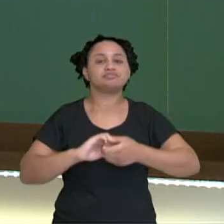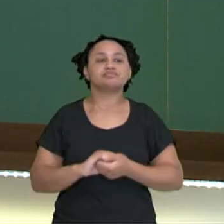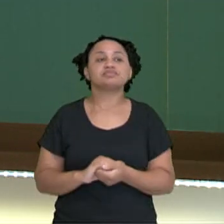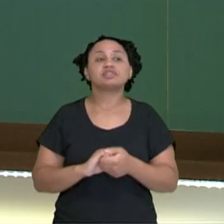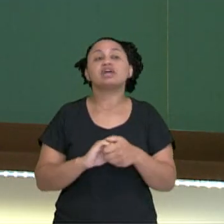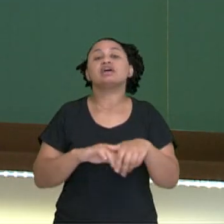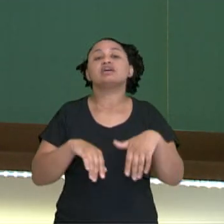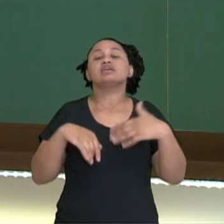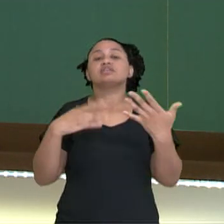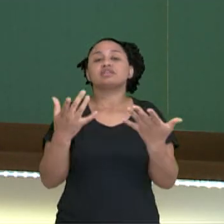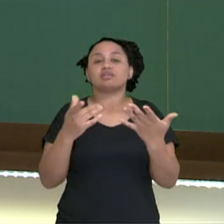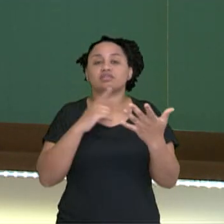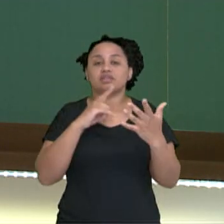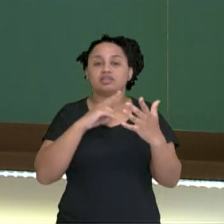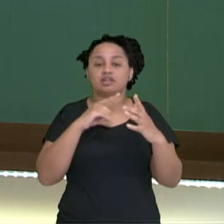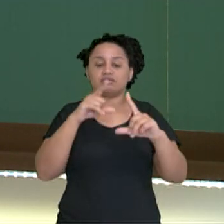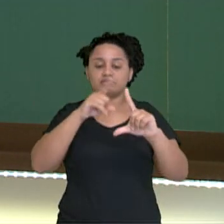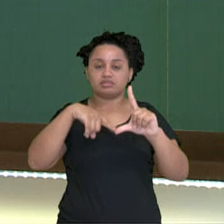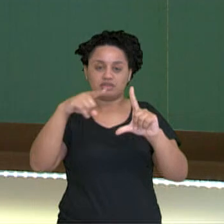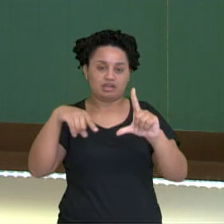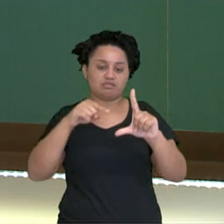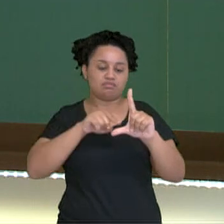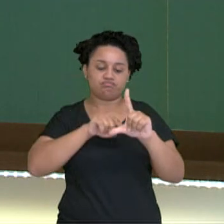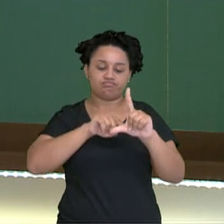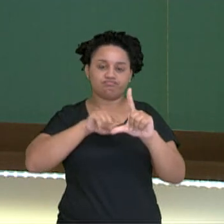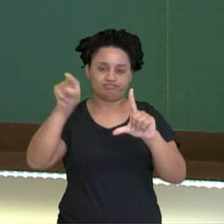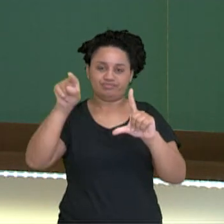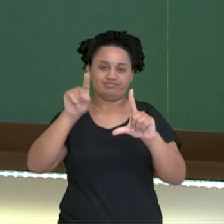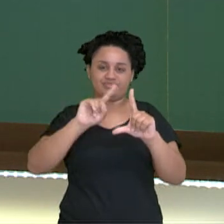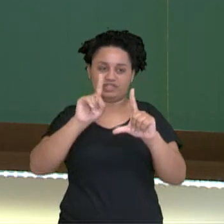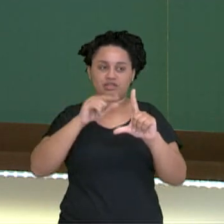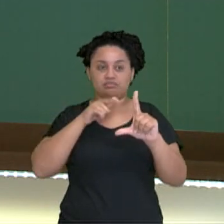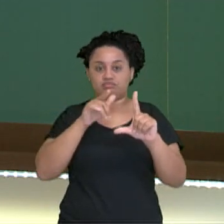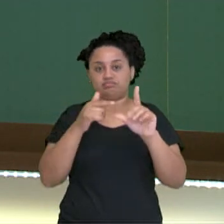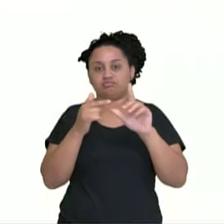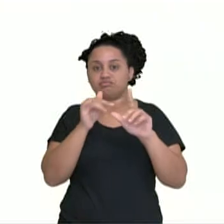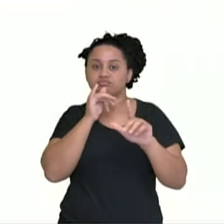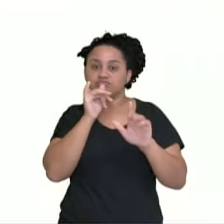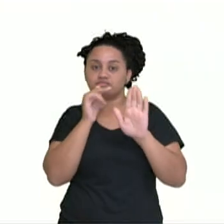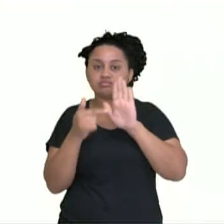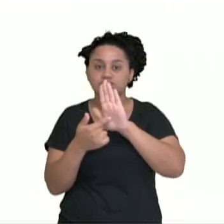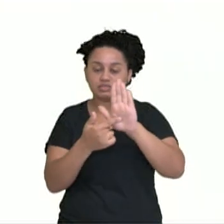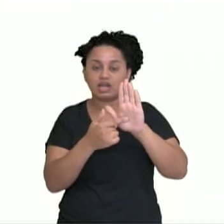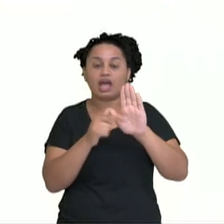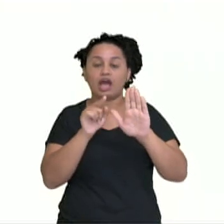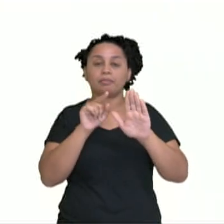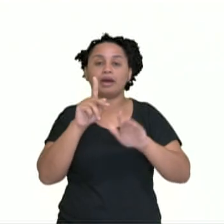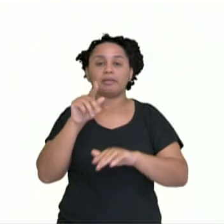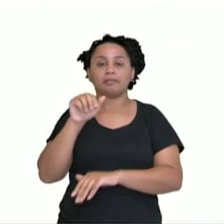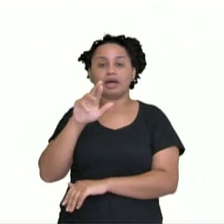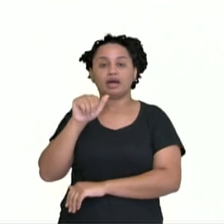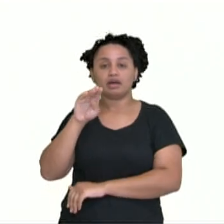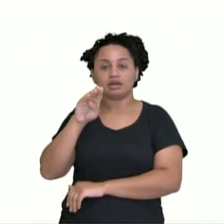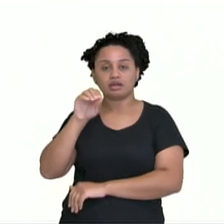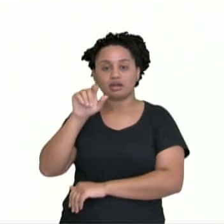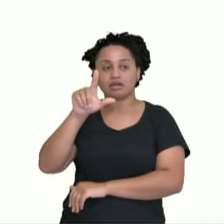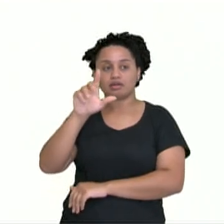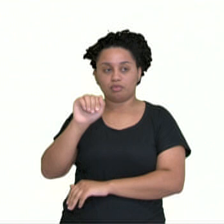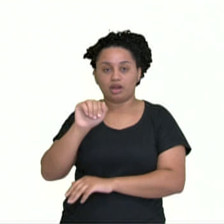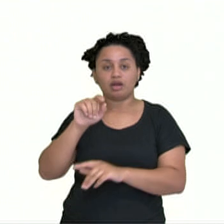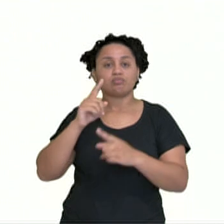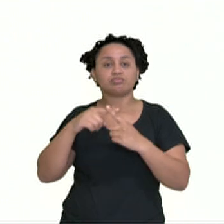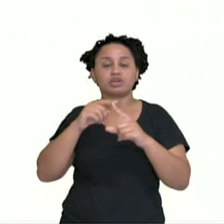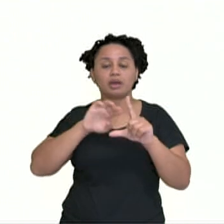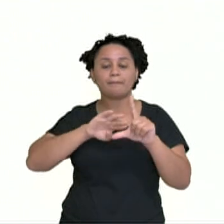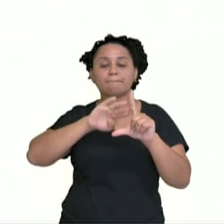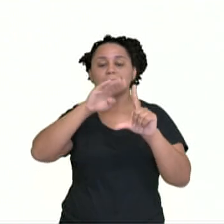Mesmo assim, quando eu tenho aqui um gráfico que não é uma reta, nesse exemplo que eu estou mostrando aqui é uma parábola, eu tenho que levar em consideração